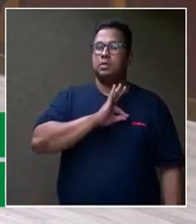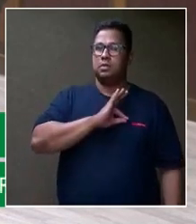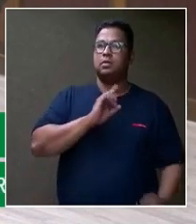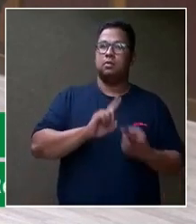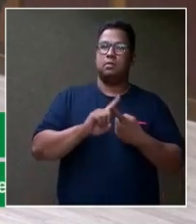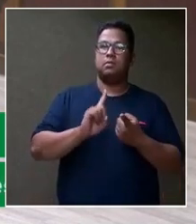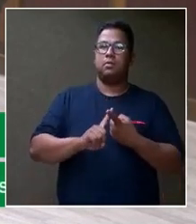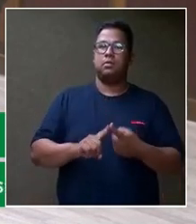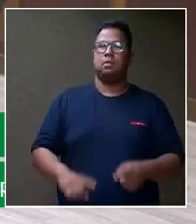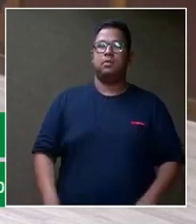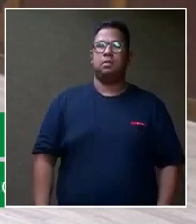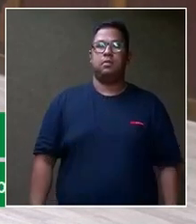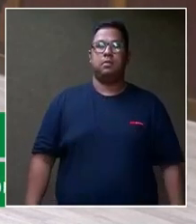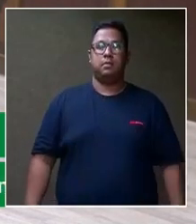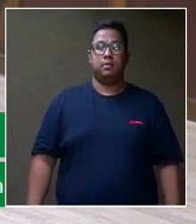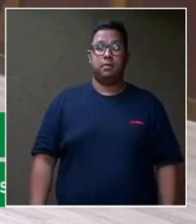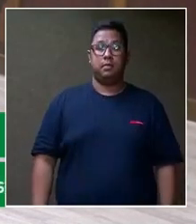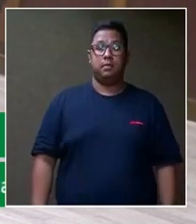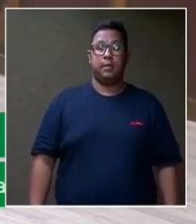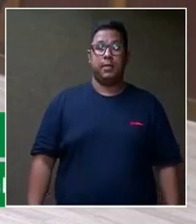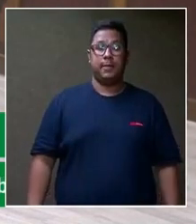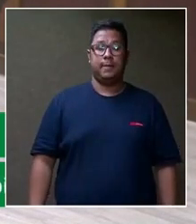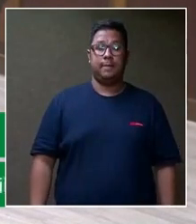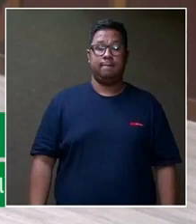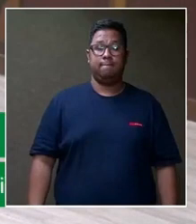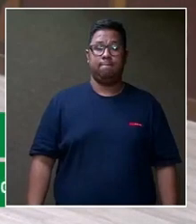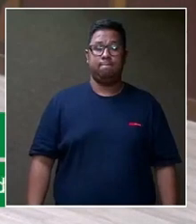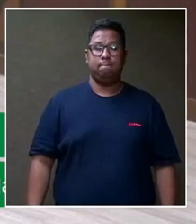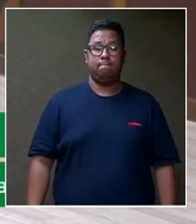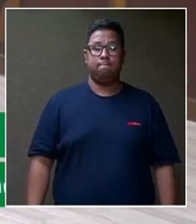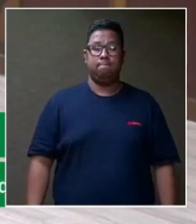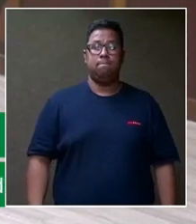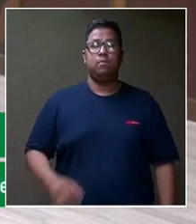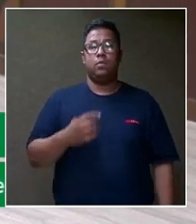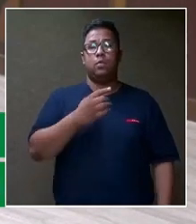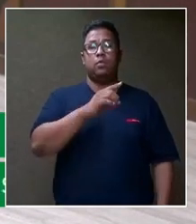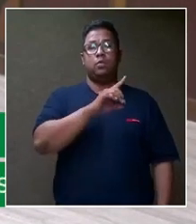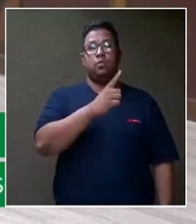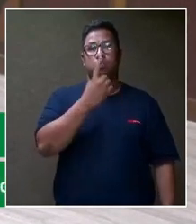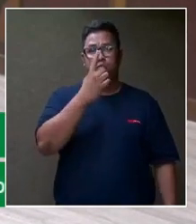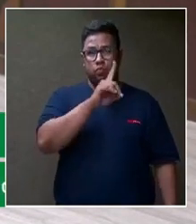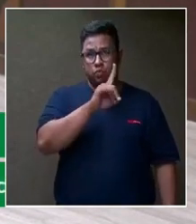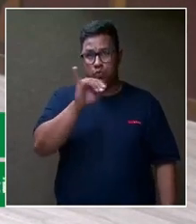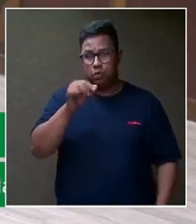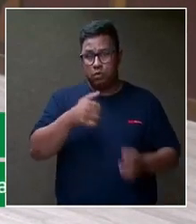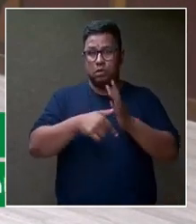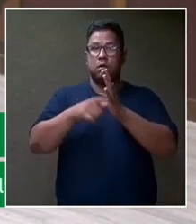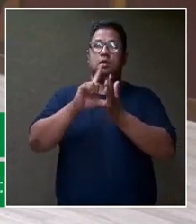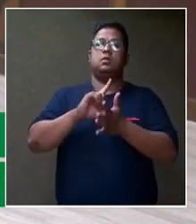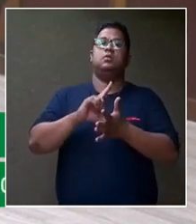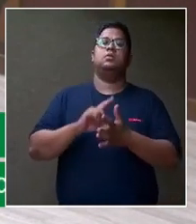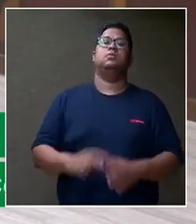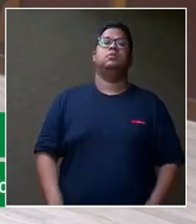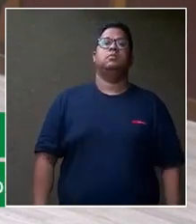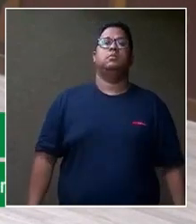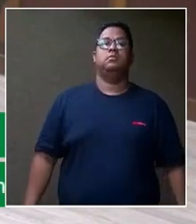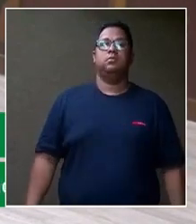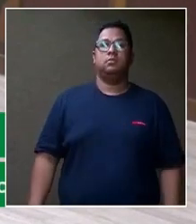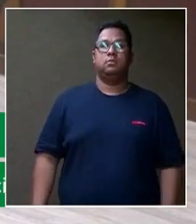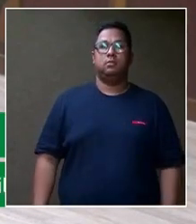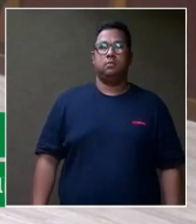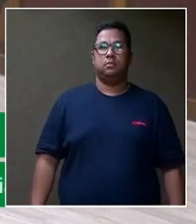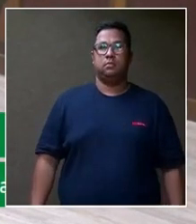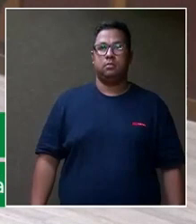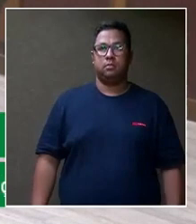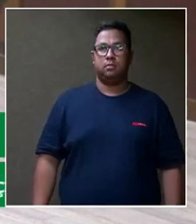também? É. A senhora fala aqui na mensagem que um dia antes, para a Emily, essas mensagens de print que a senhora levou para a